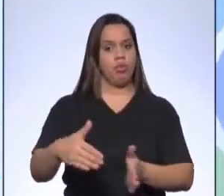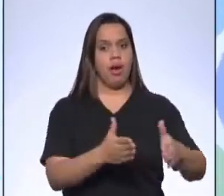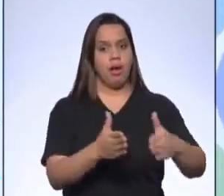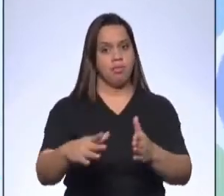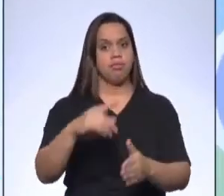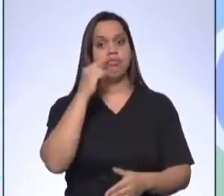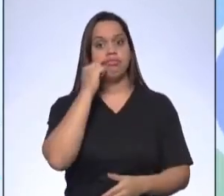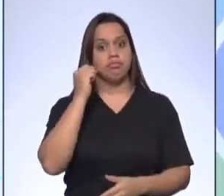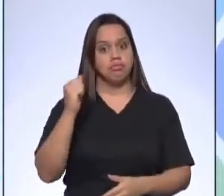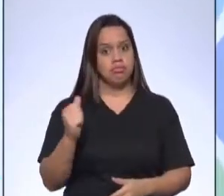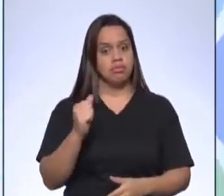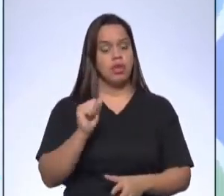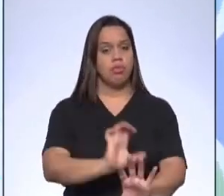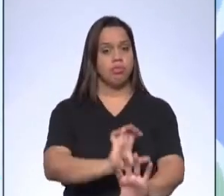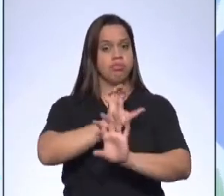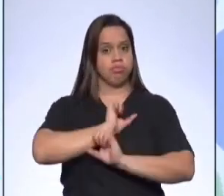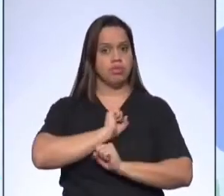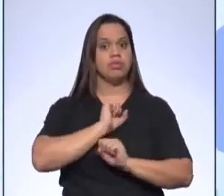sal,